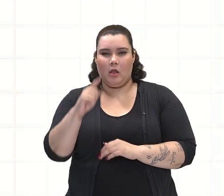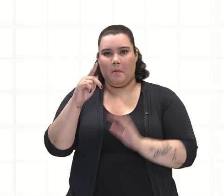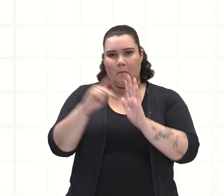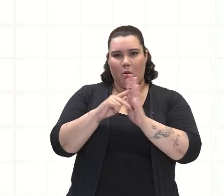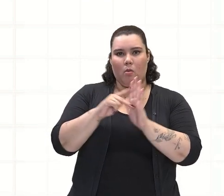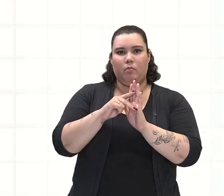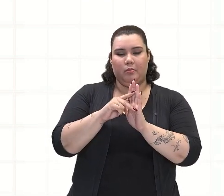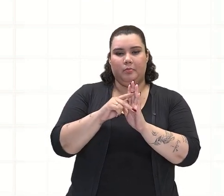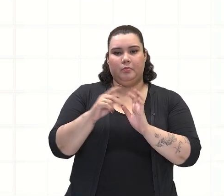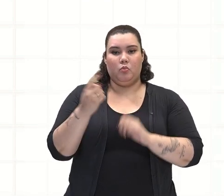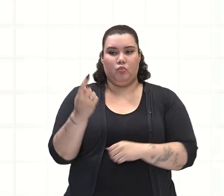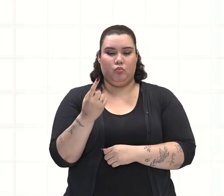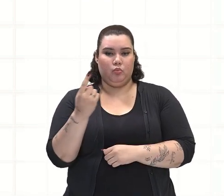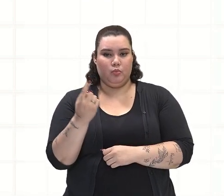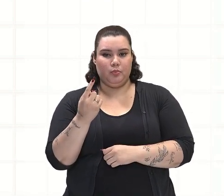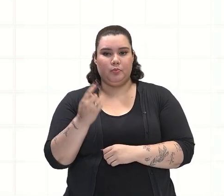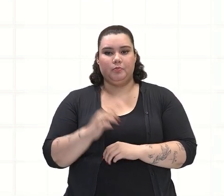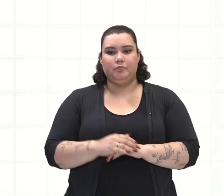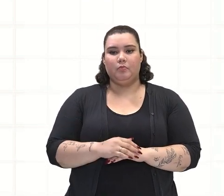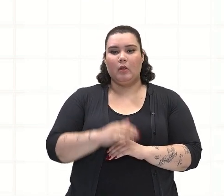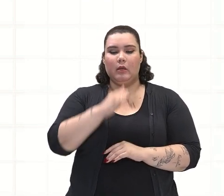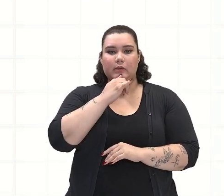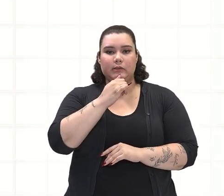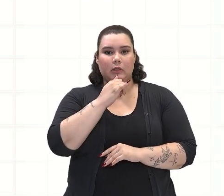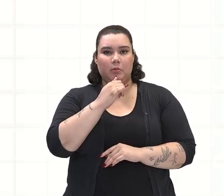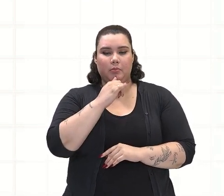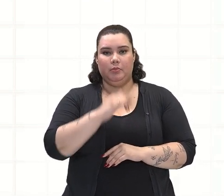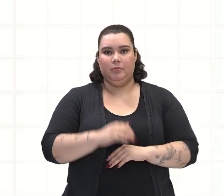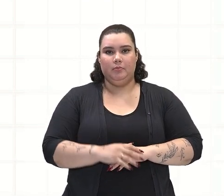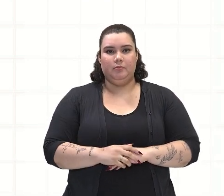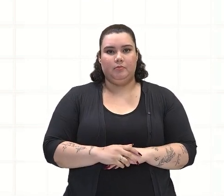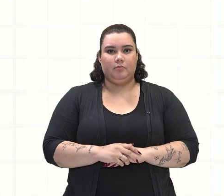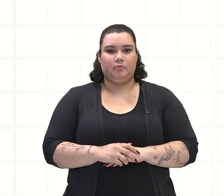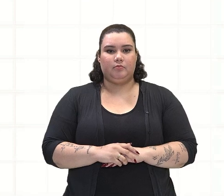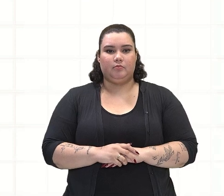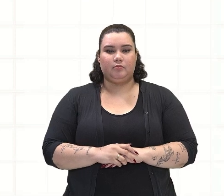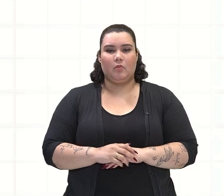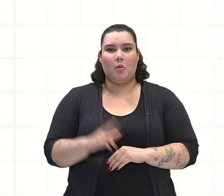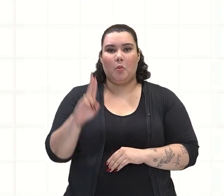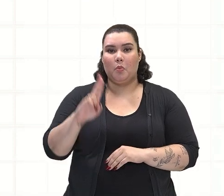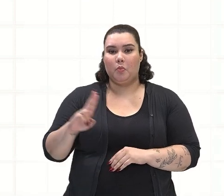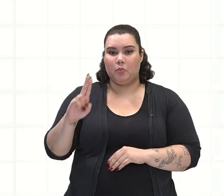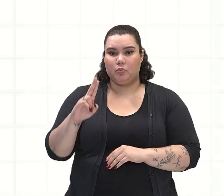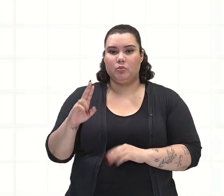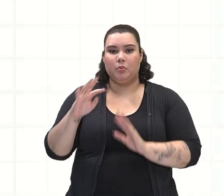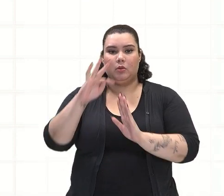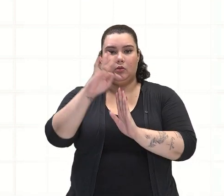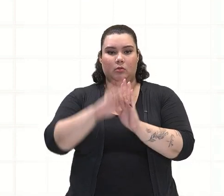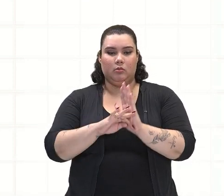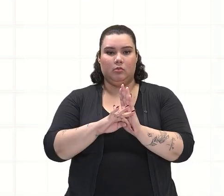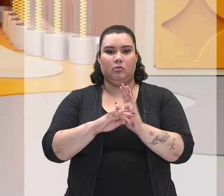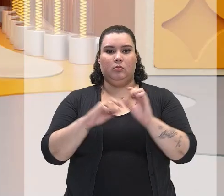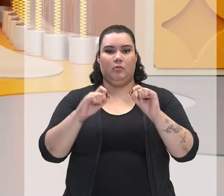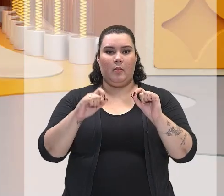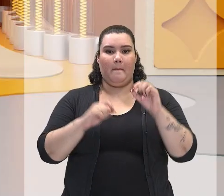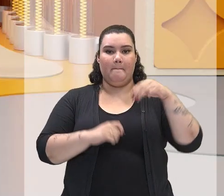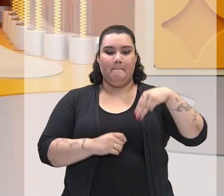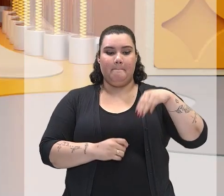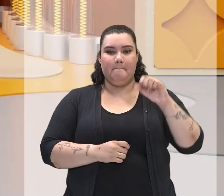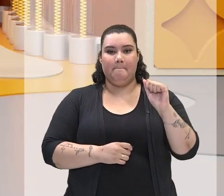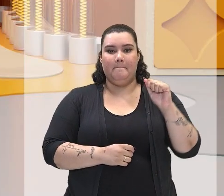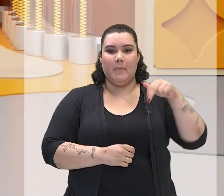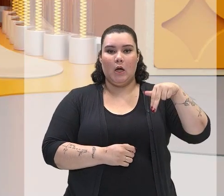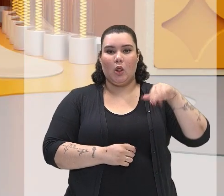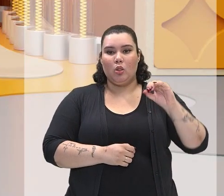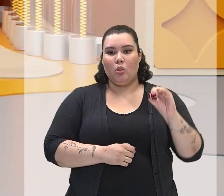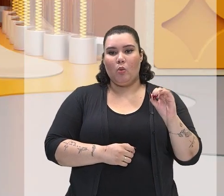exemplo, tenho para citar para vocês aqui, justamente um dos termos utilizados aí no nosso texto, que é a manufatura.